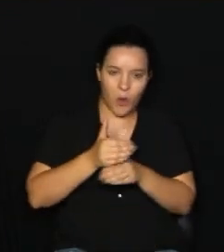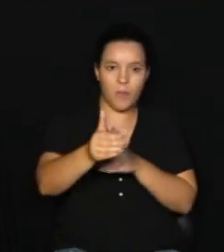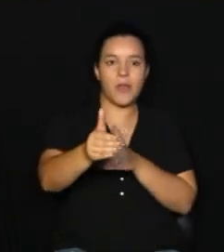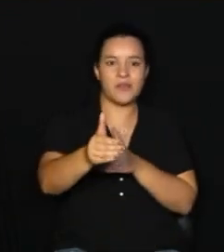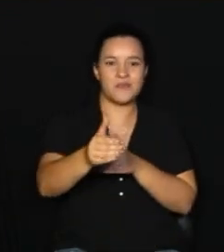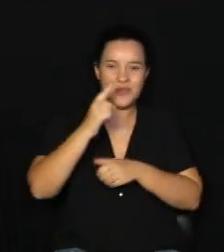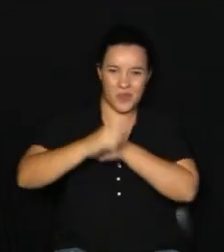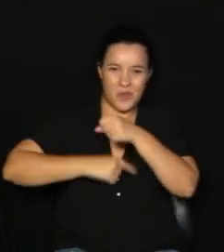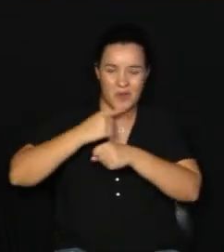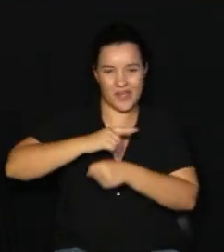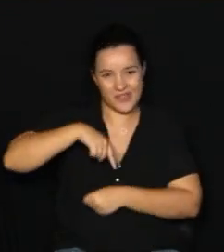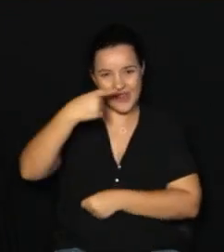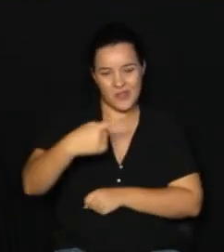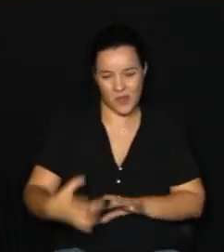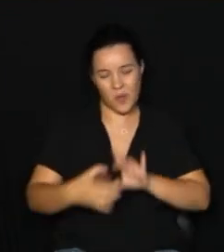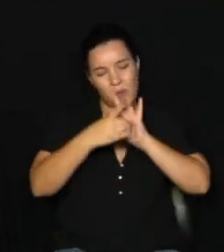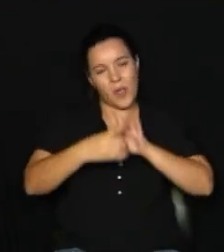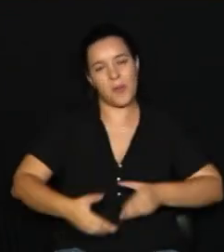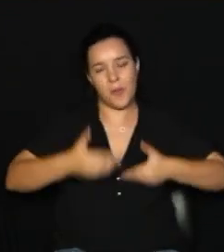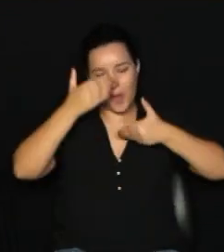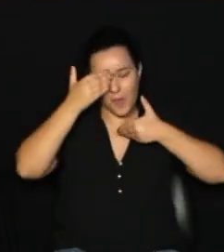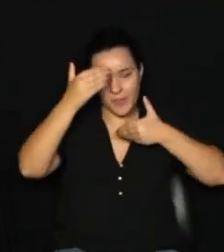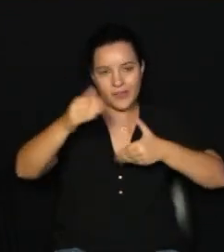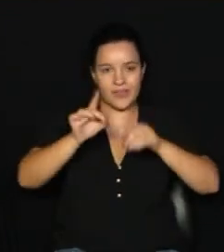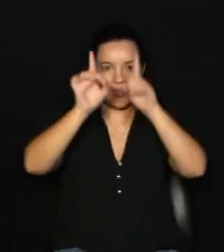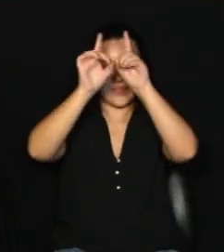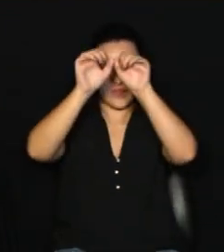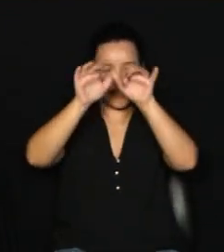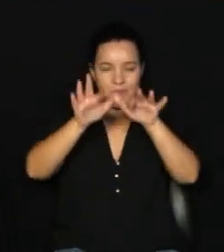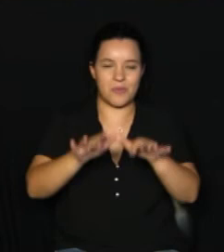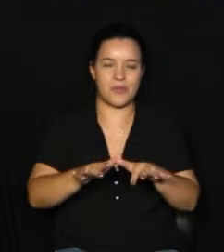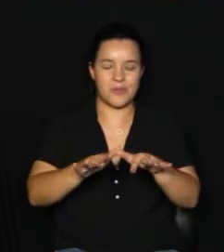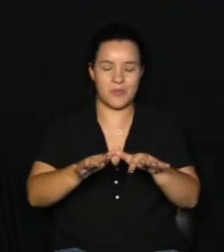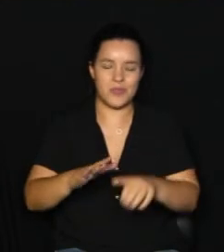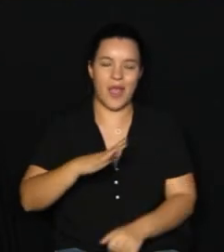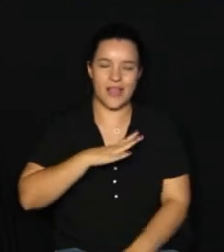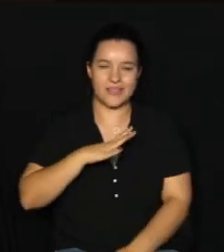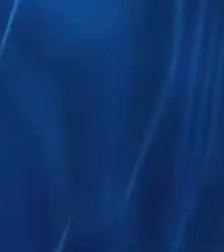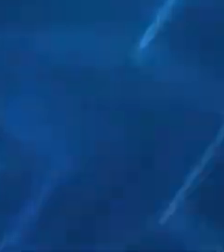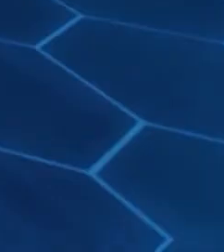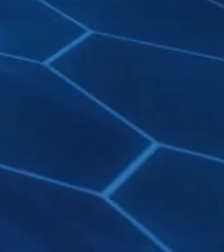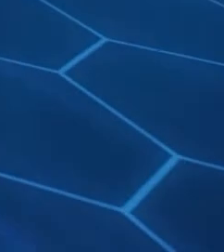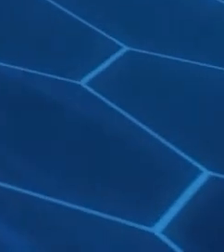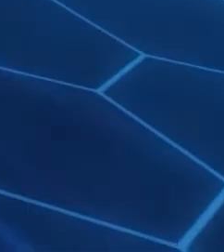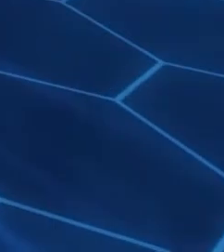no próximo ano. Vamos juntos. Obrigado e que Deus abençoe a nossa cidade.